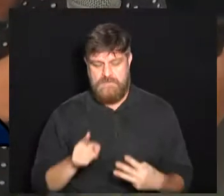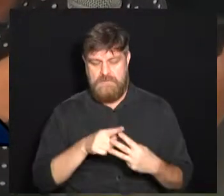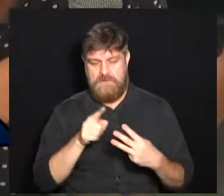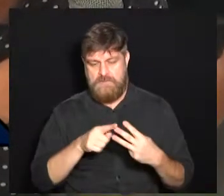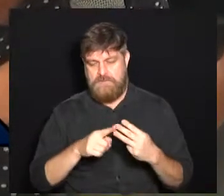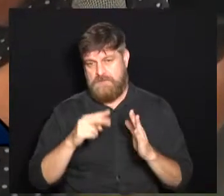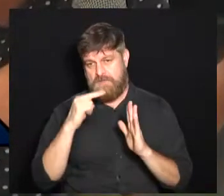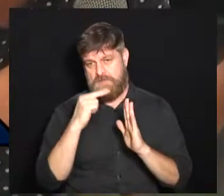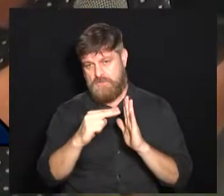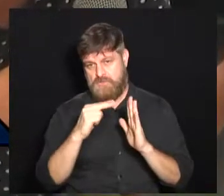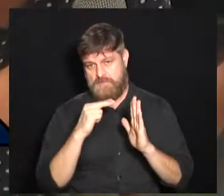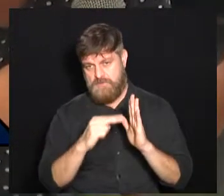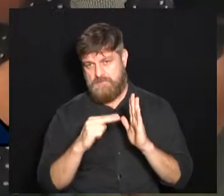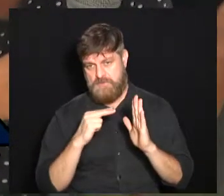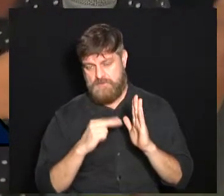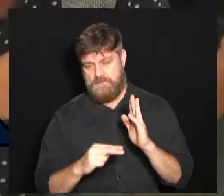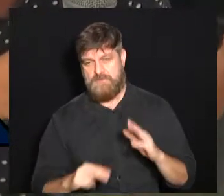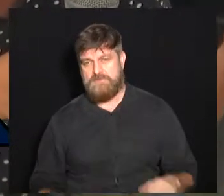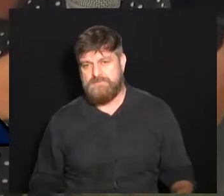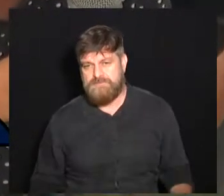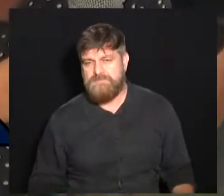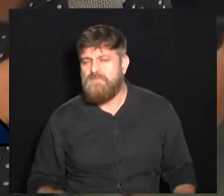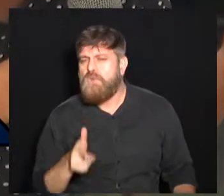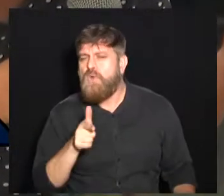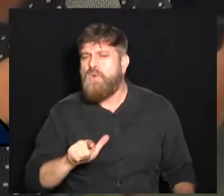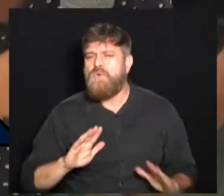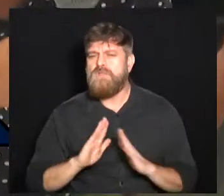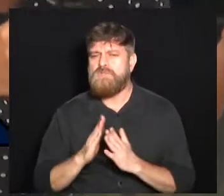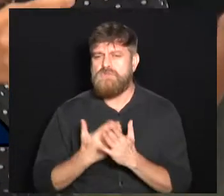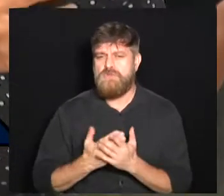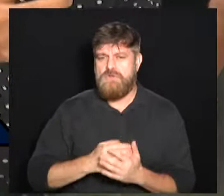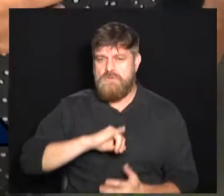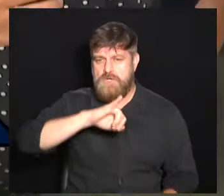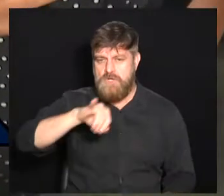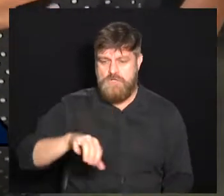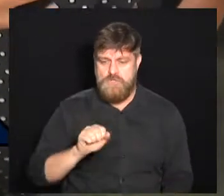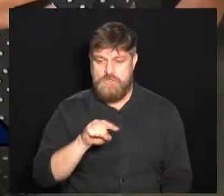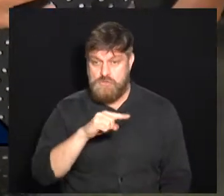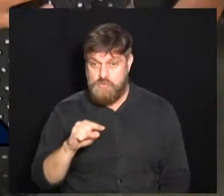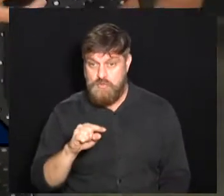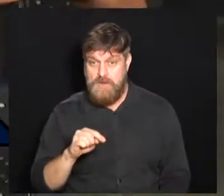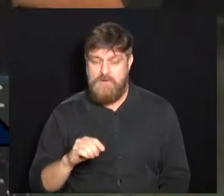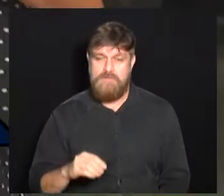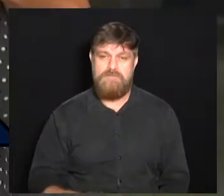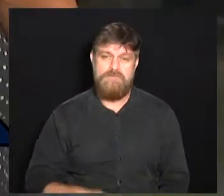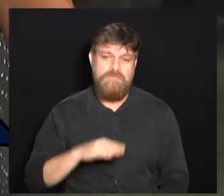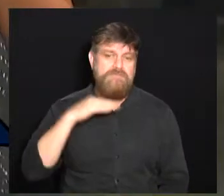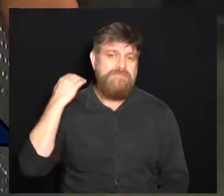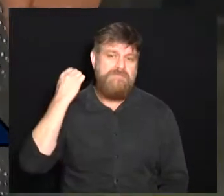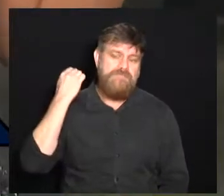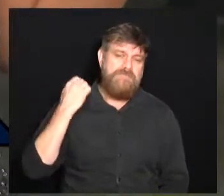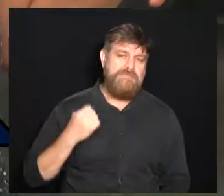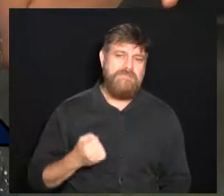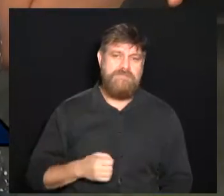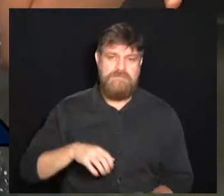a Midori Amamoto, e tem uma outra, que é a João Batista Nardi Neto. E aí, na verdade, o primeiro questionamento é